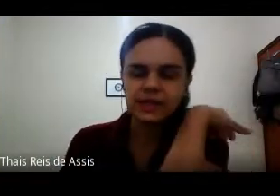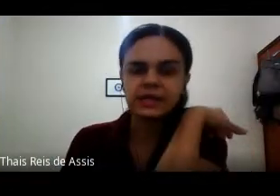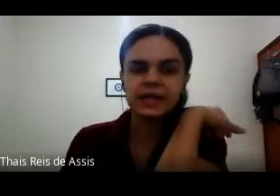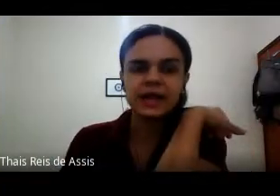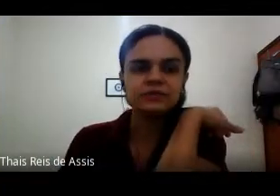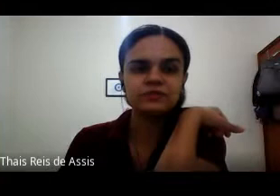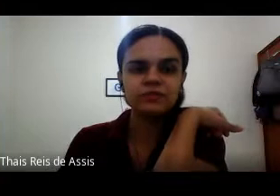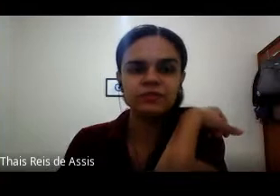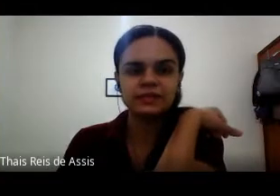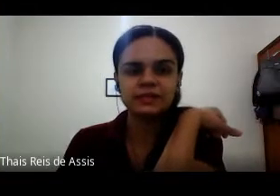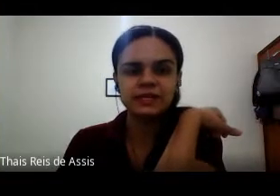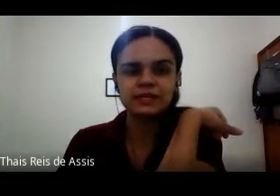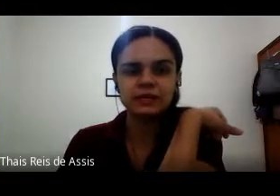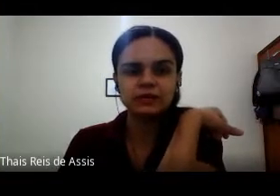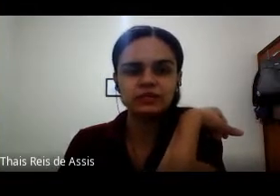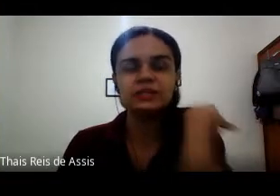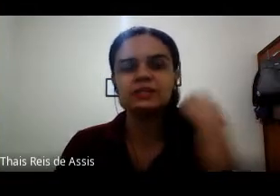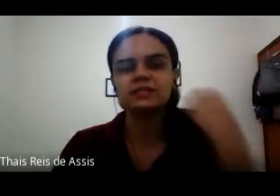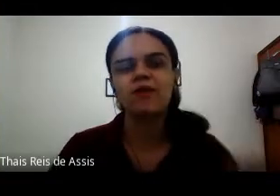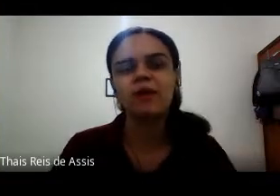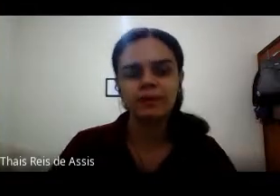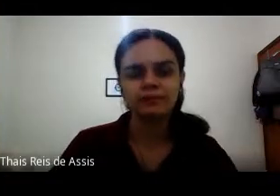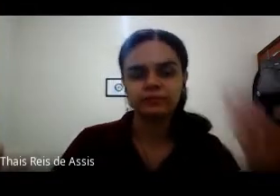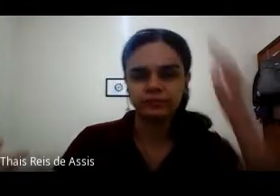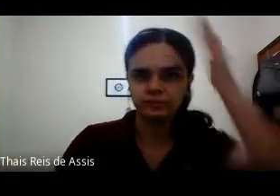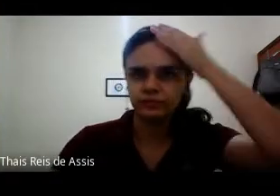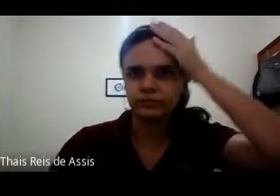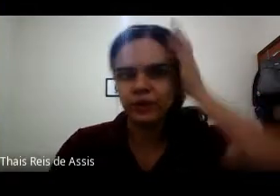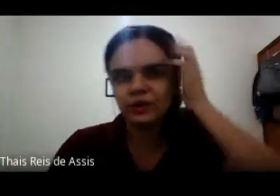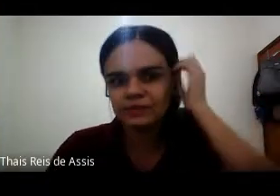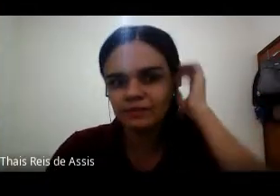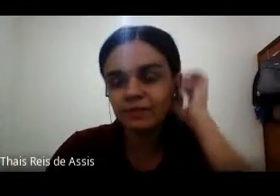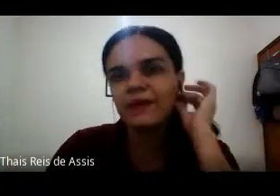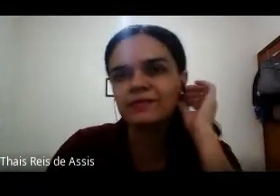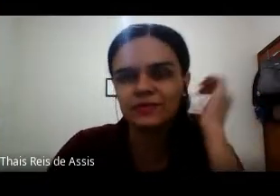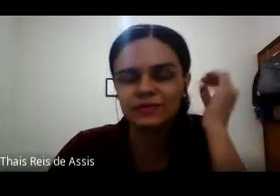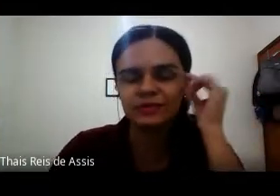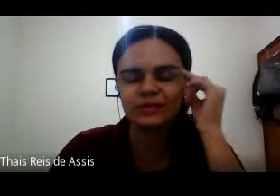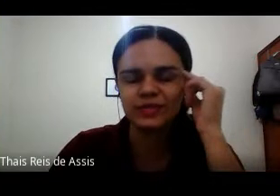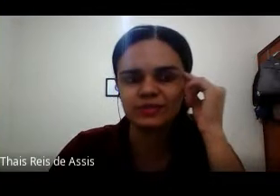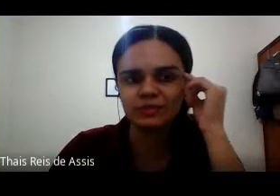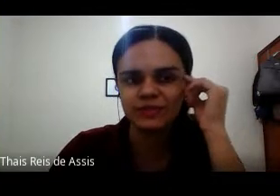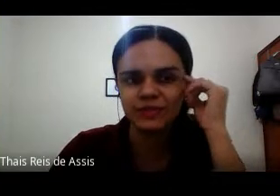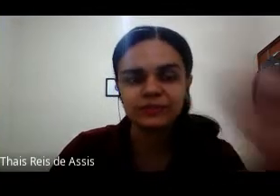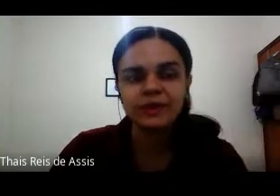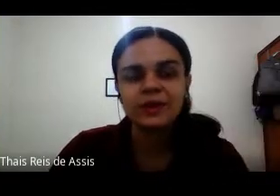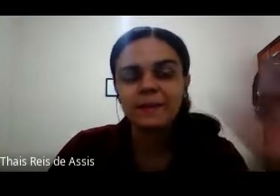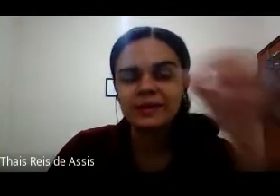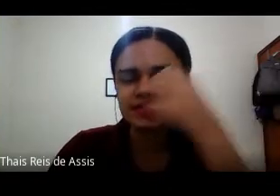esse acelerado desenvolvimento da ciência e tecnologia transforma os meios e os processos de